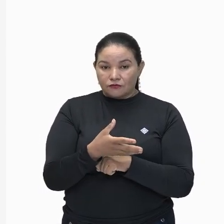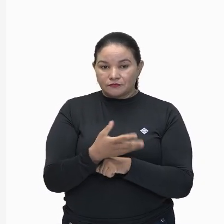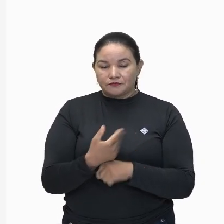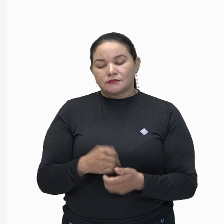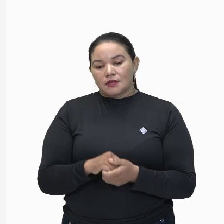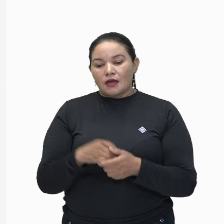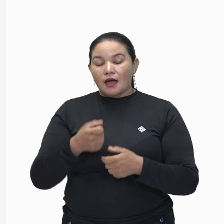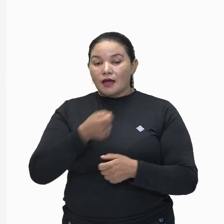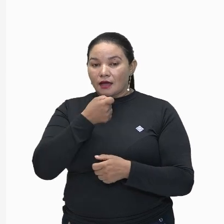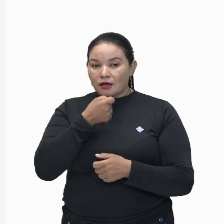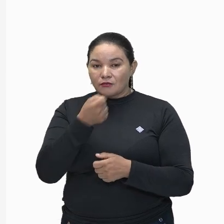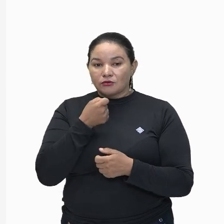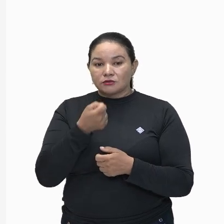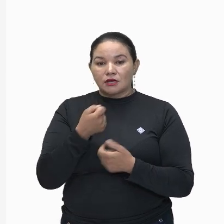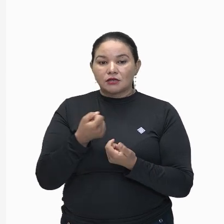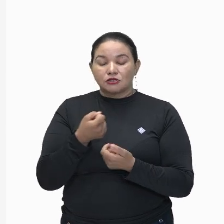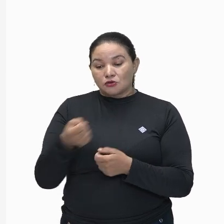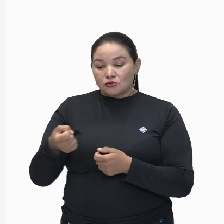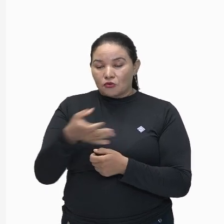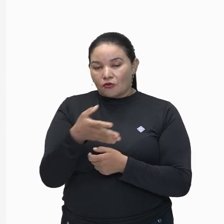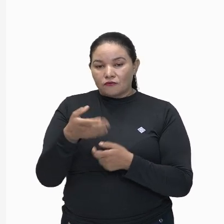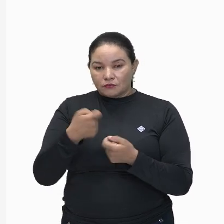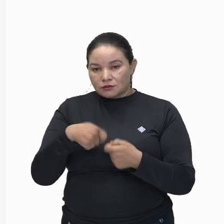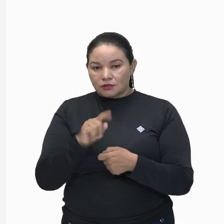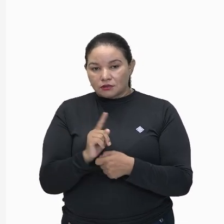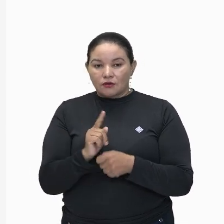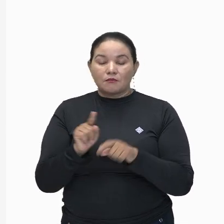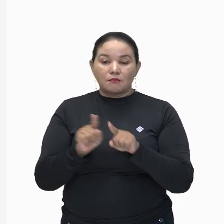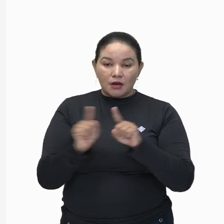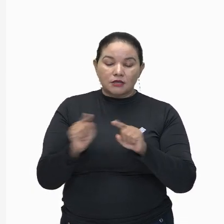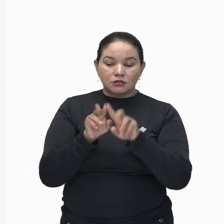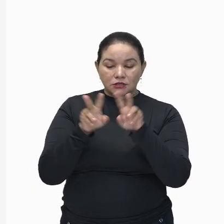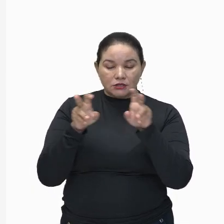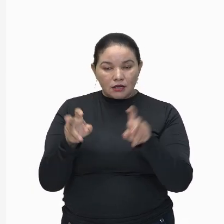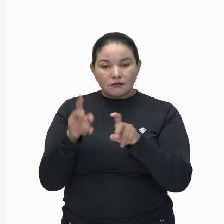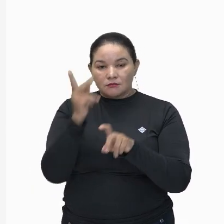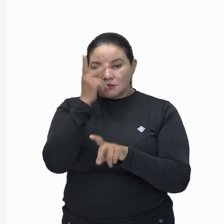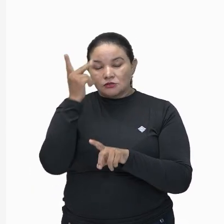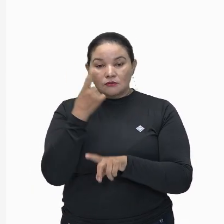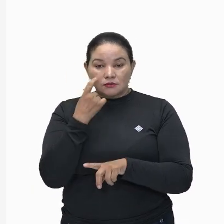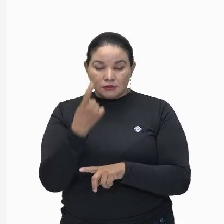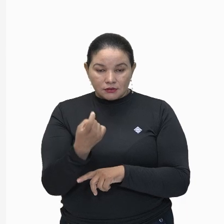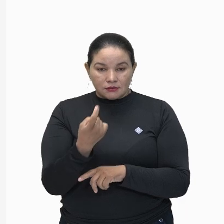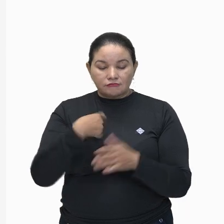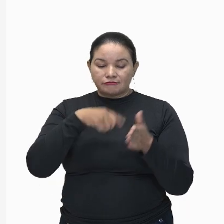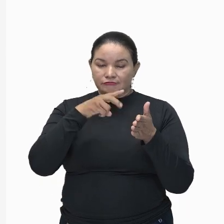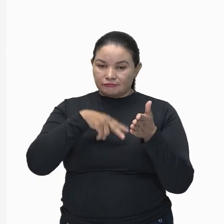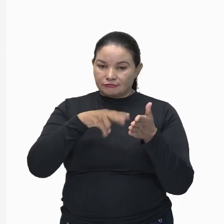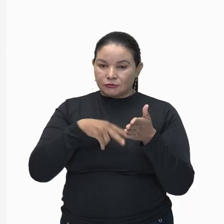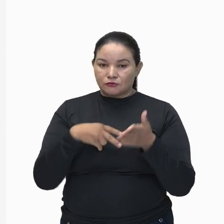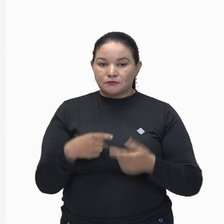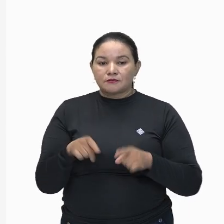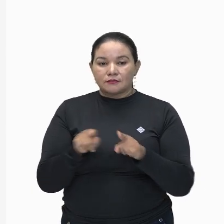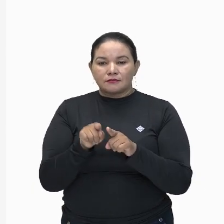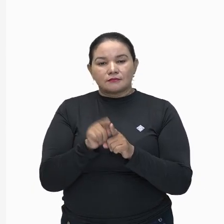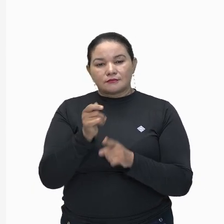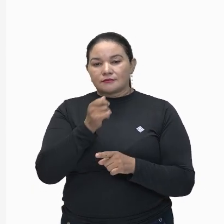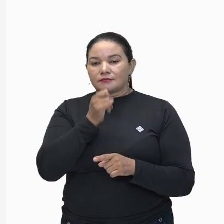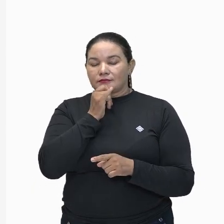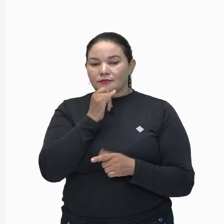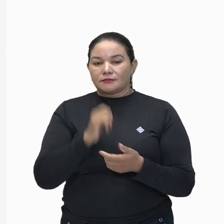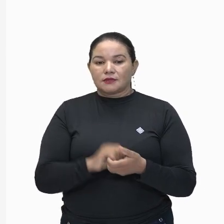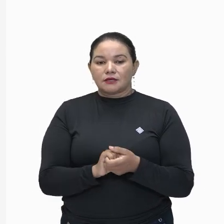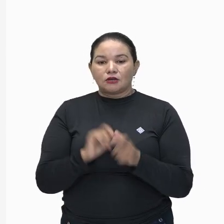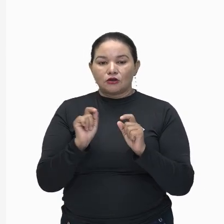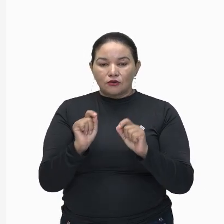existe a necessidade de falar algo novo, mas sim de temas que despertam o interesse do leitor. Falamos aqui, por exemplo, da arqueologia